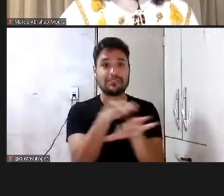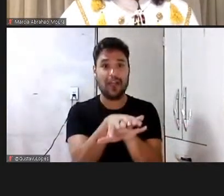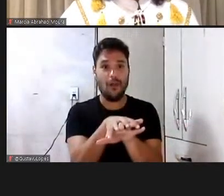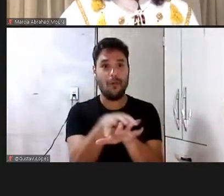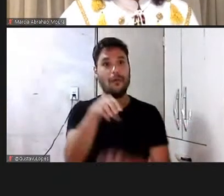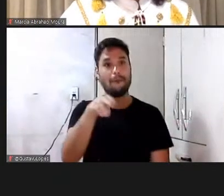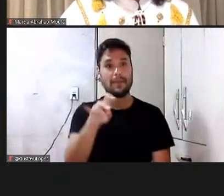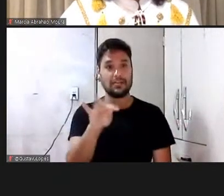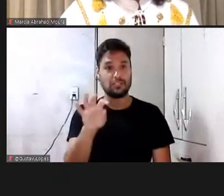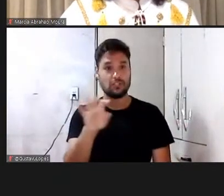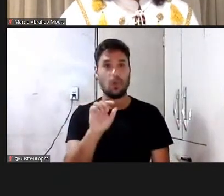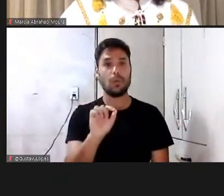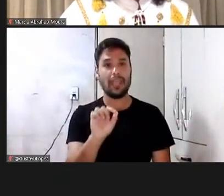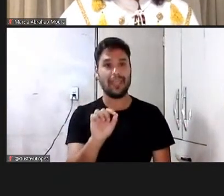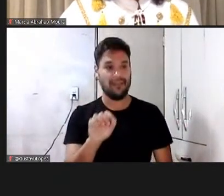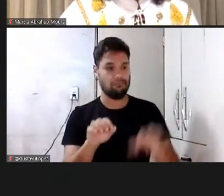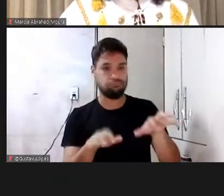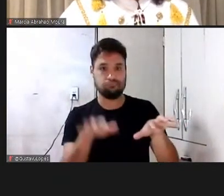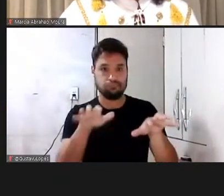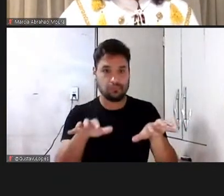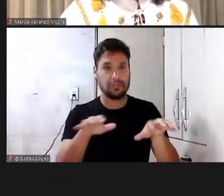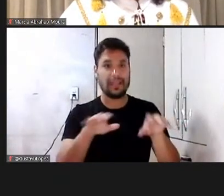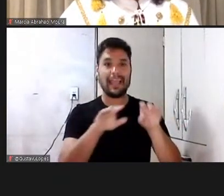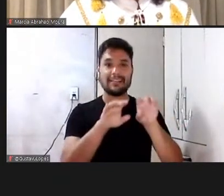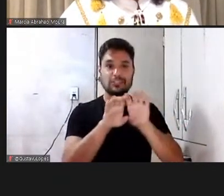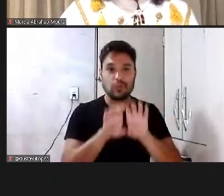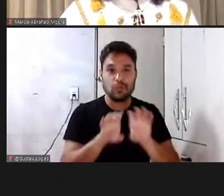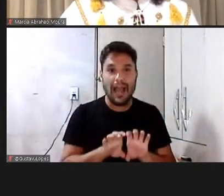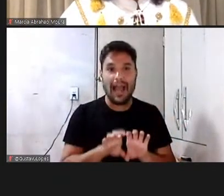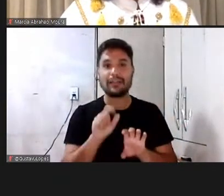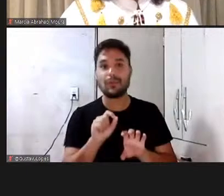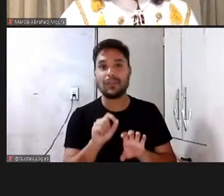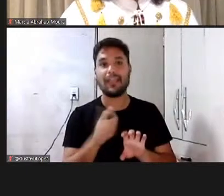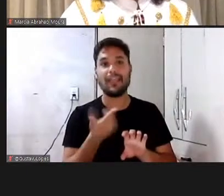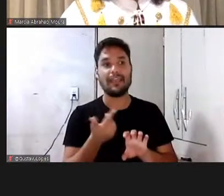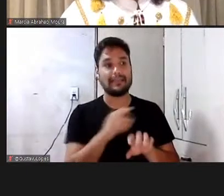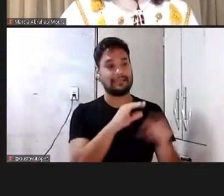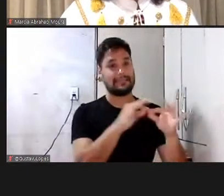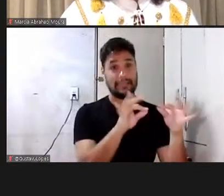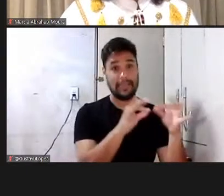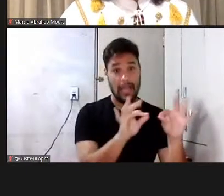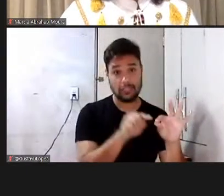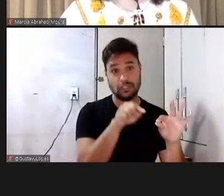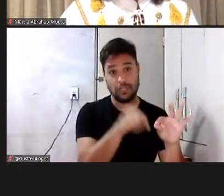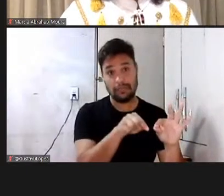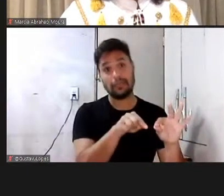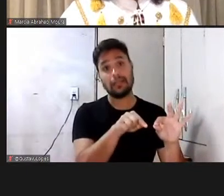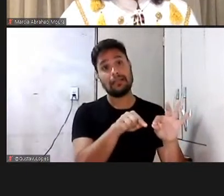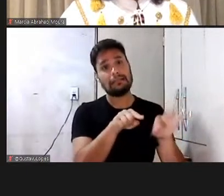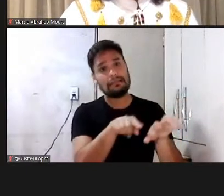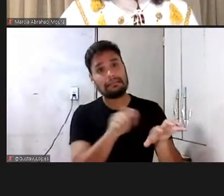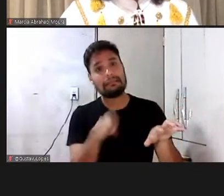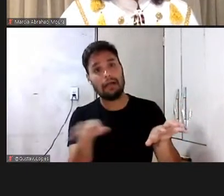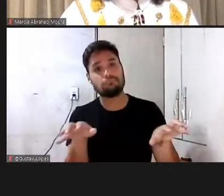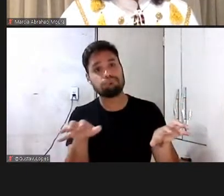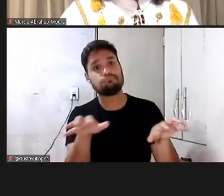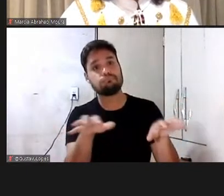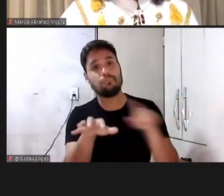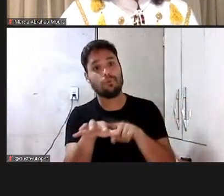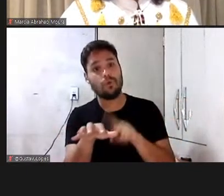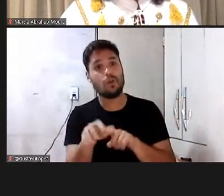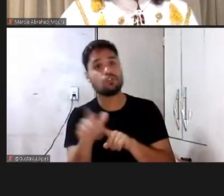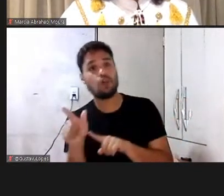uma operação binária e estruturada, que guia as operações sintáticas, permitindo um paralelo com o funcionamento de outros